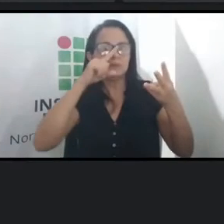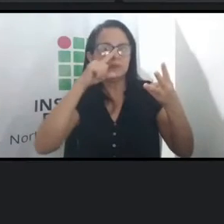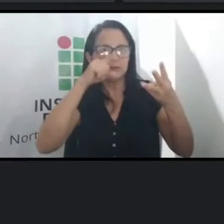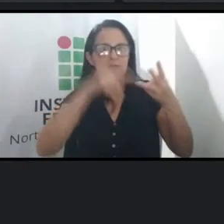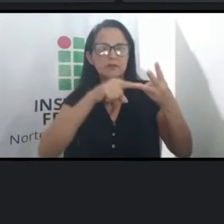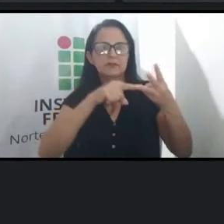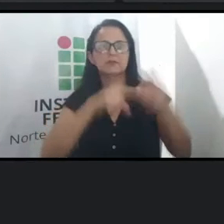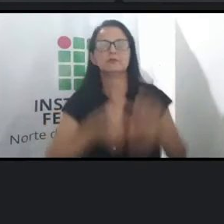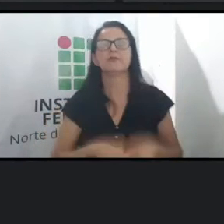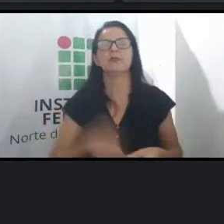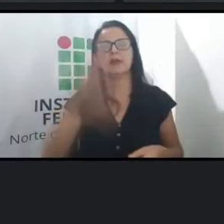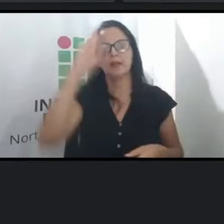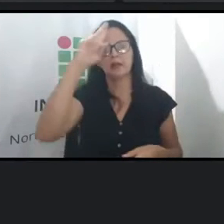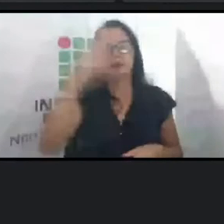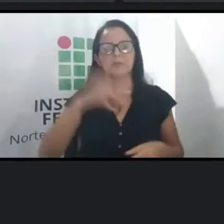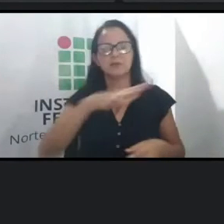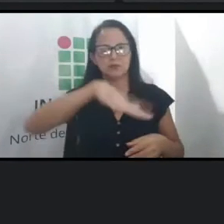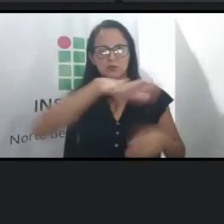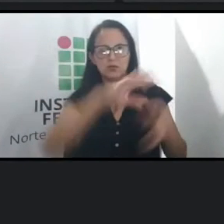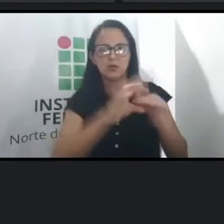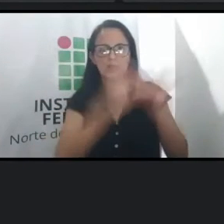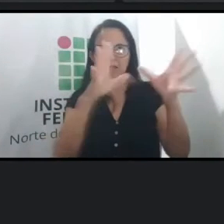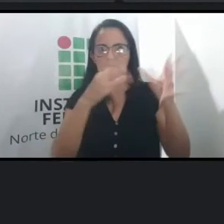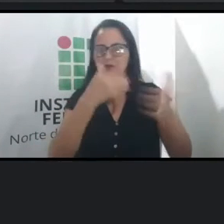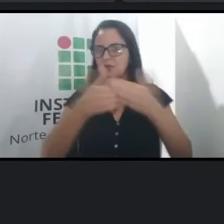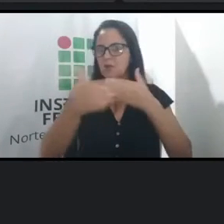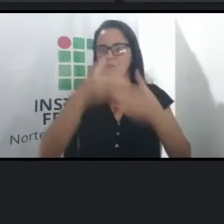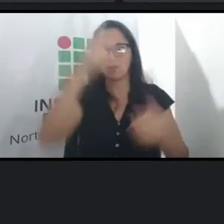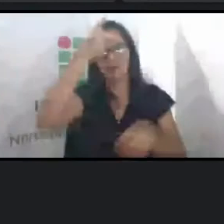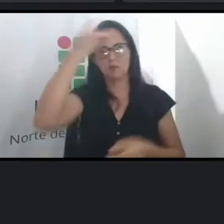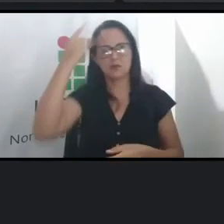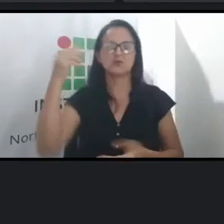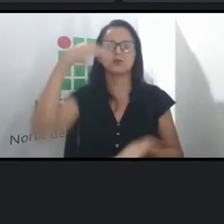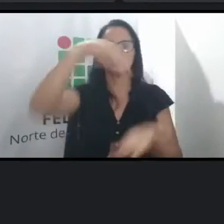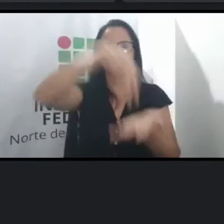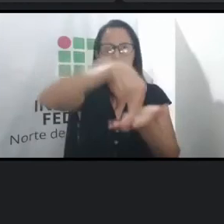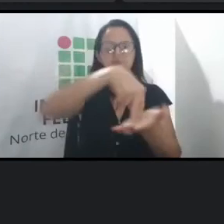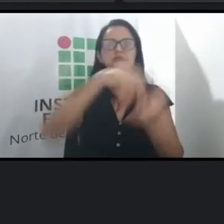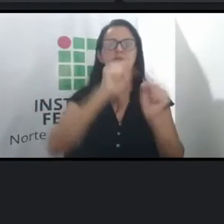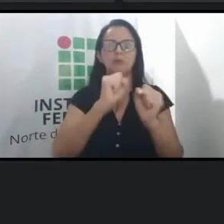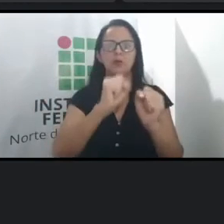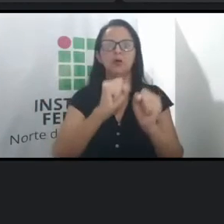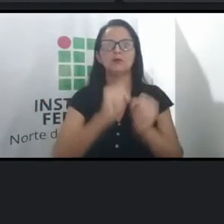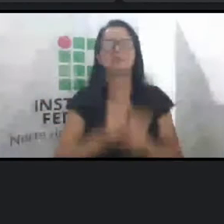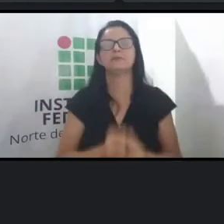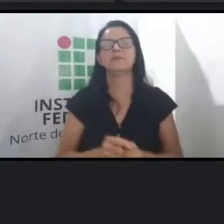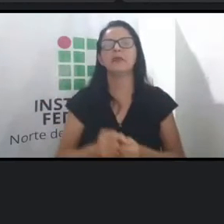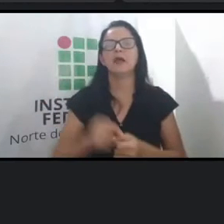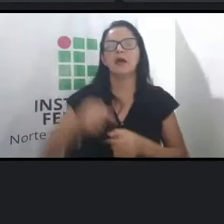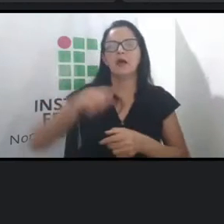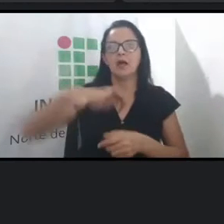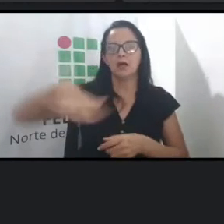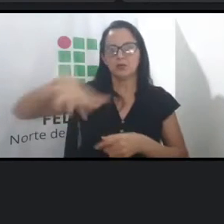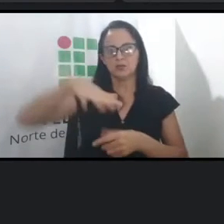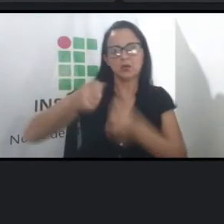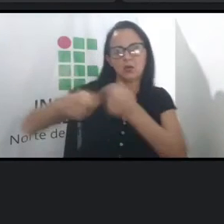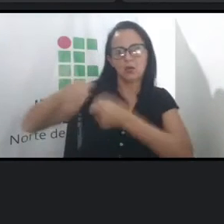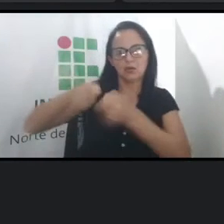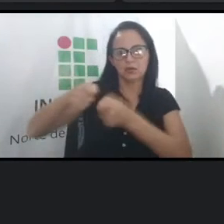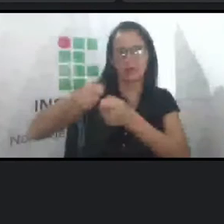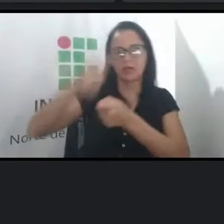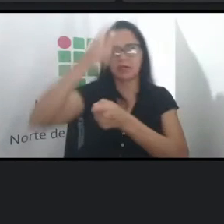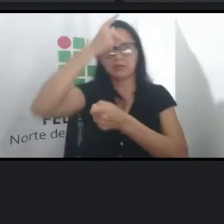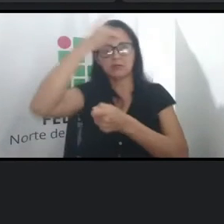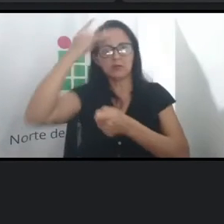livre pode estar qualquer pessoa. Na zona controlada, só pessoas habilitadas. E na zona de risco é quem realmente